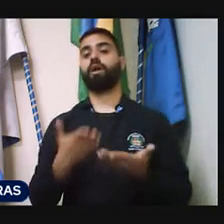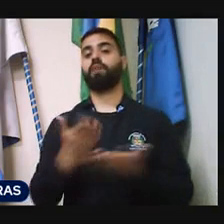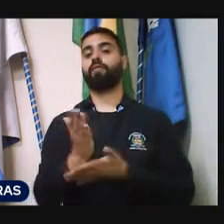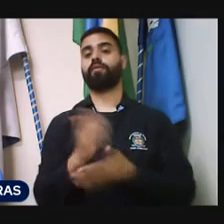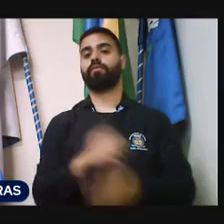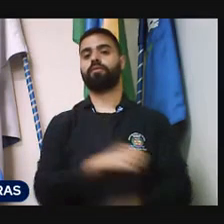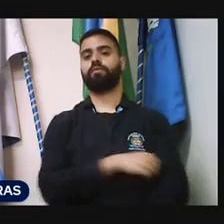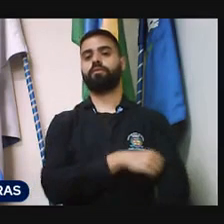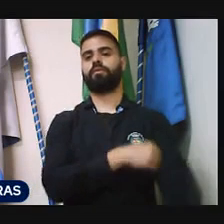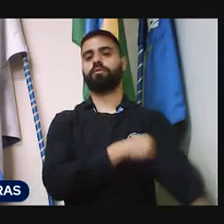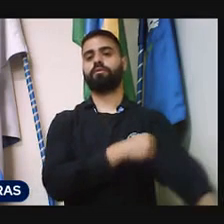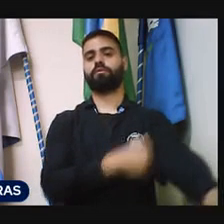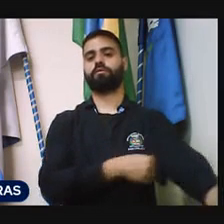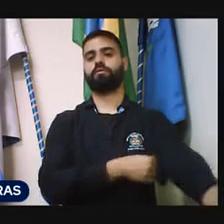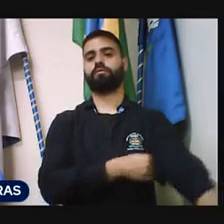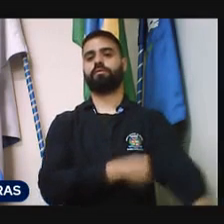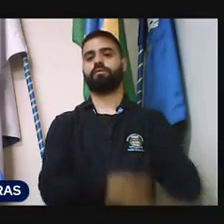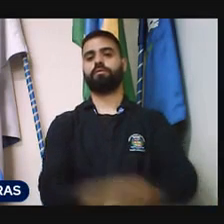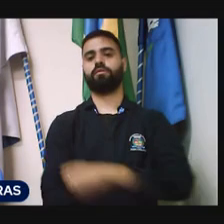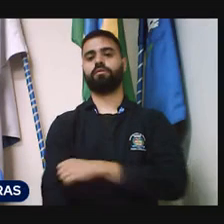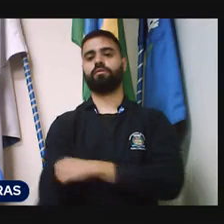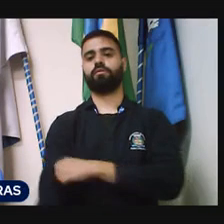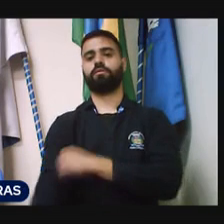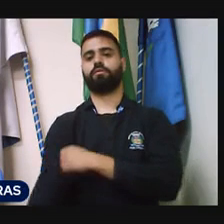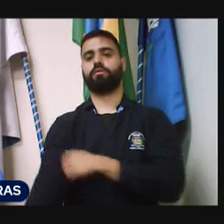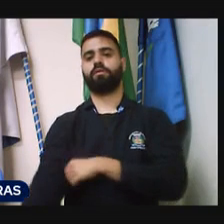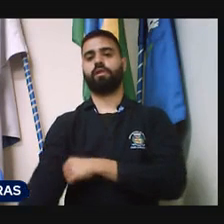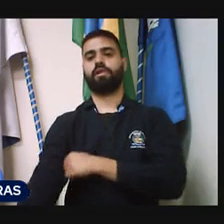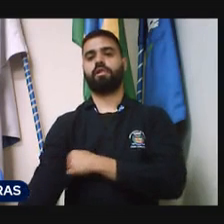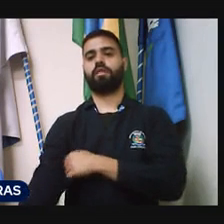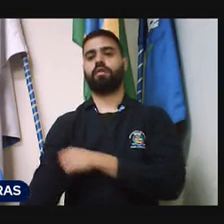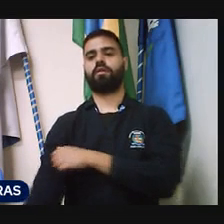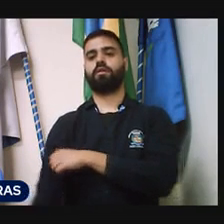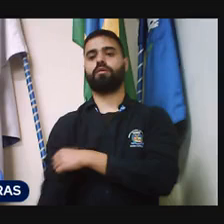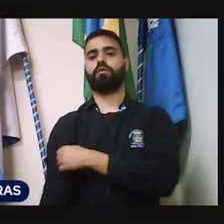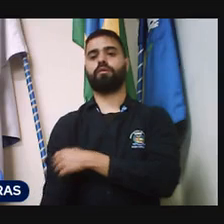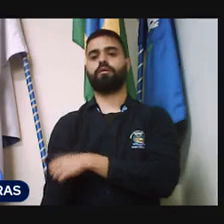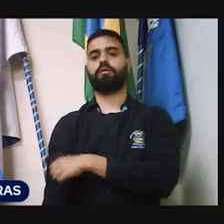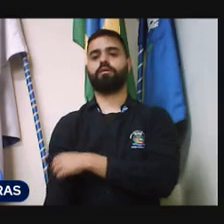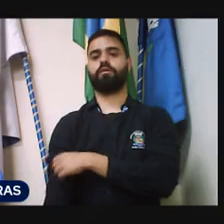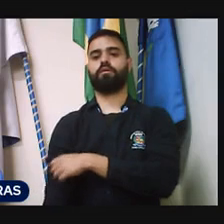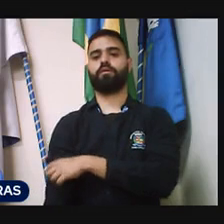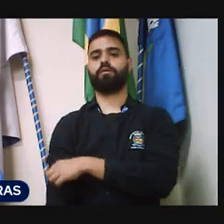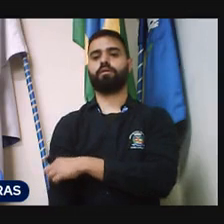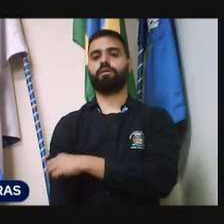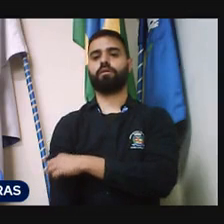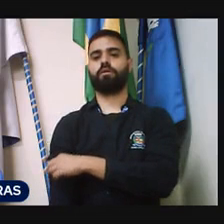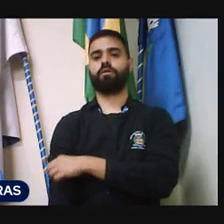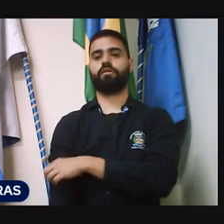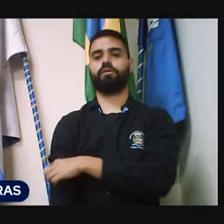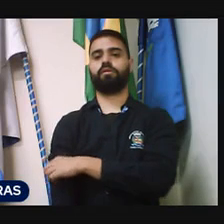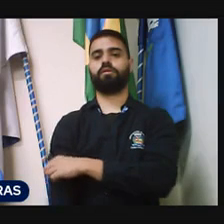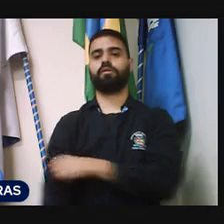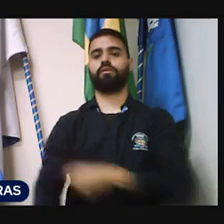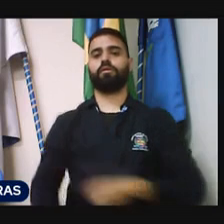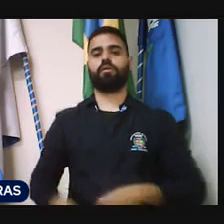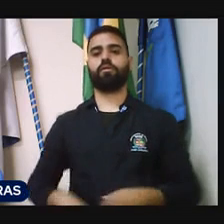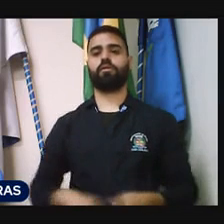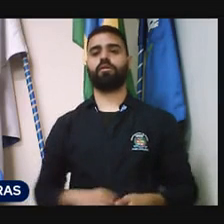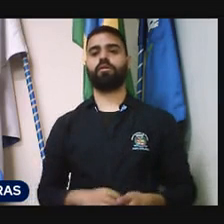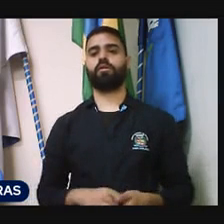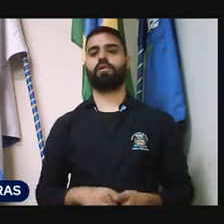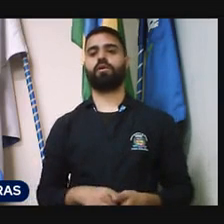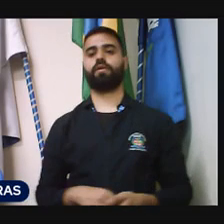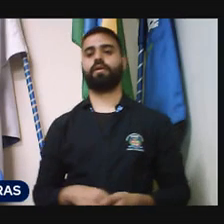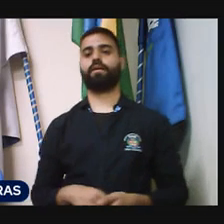aprovado requerimento número 221 excelentíssimo senhor presidente da Câmara de